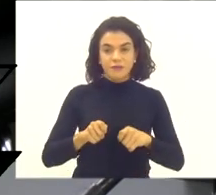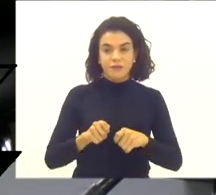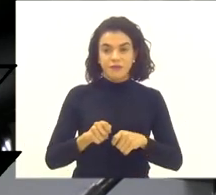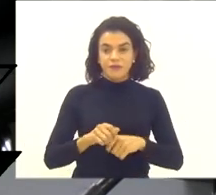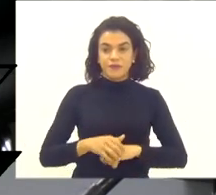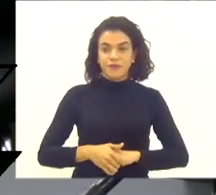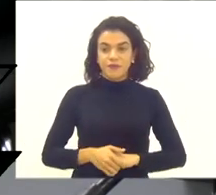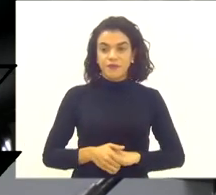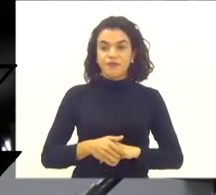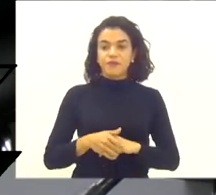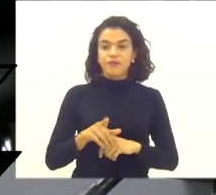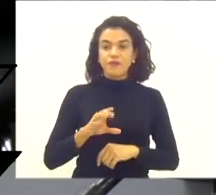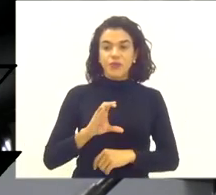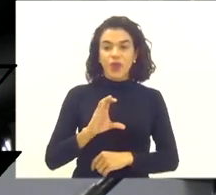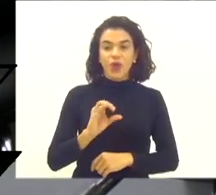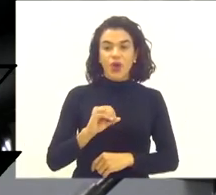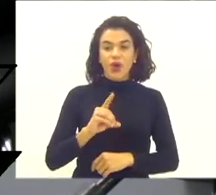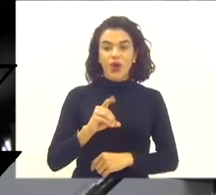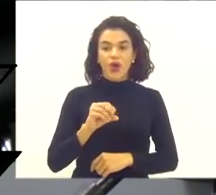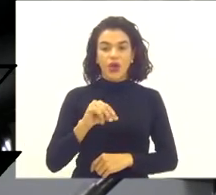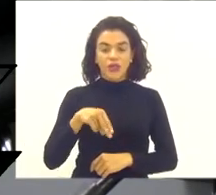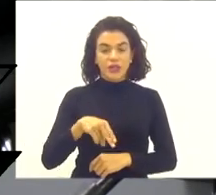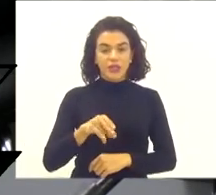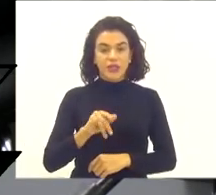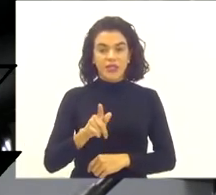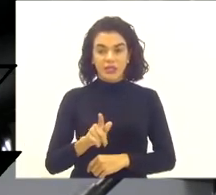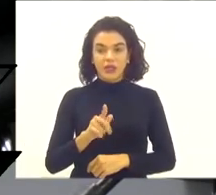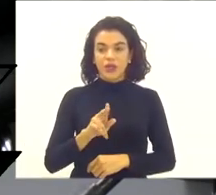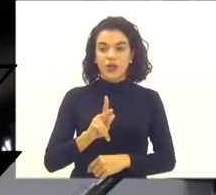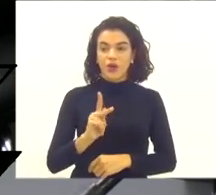poder somar esses trabalhos